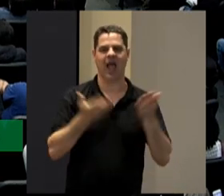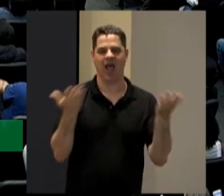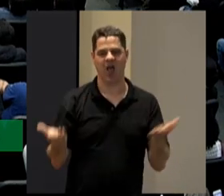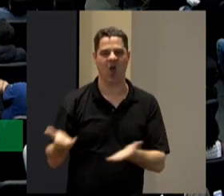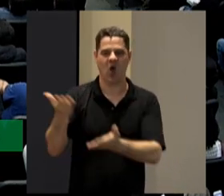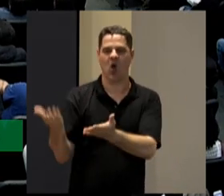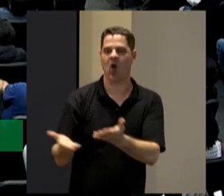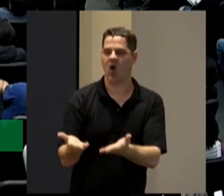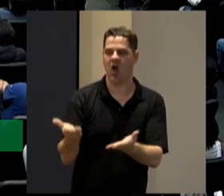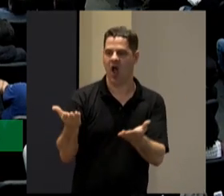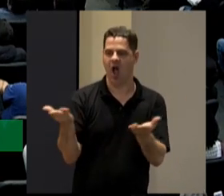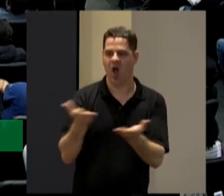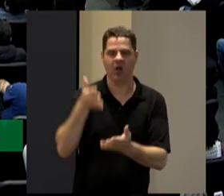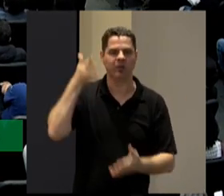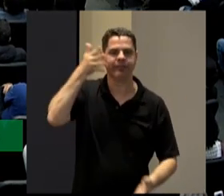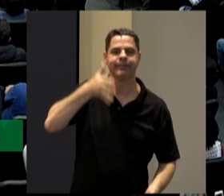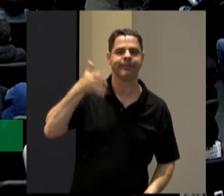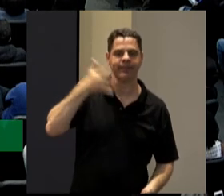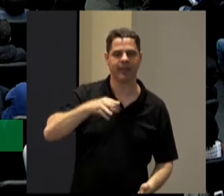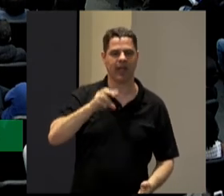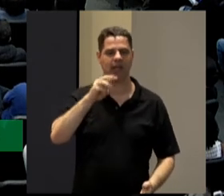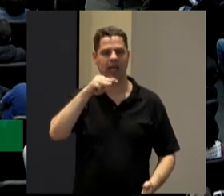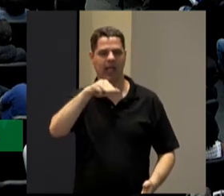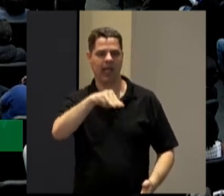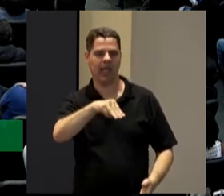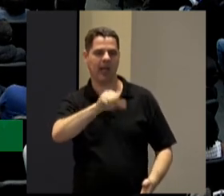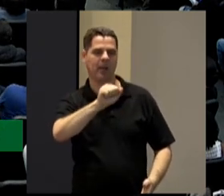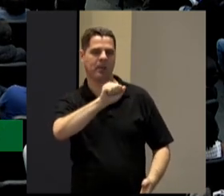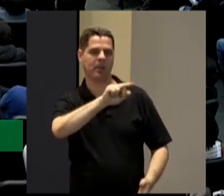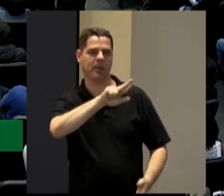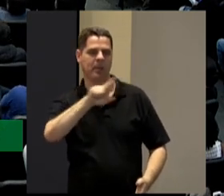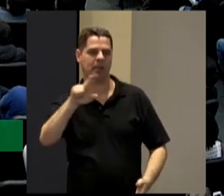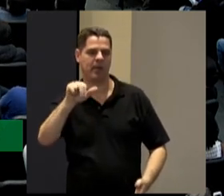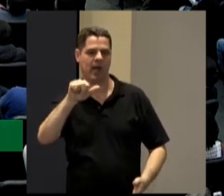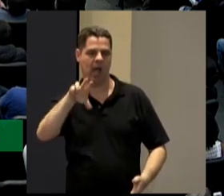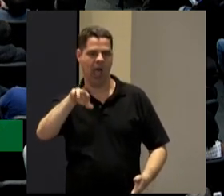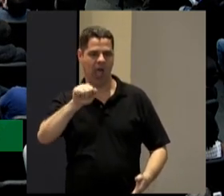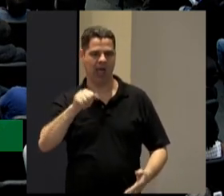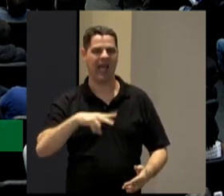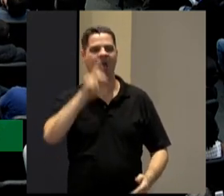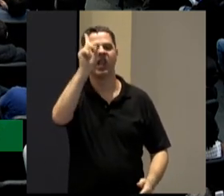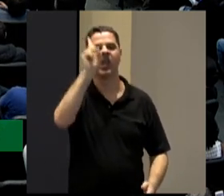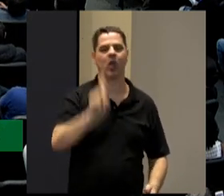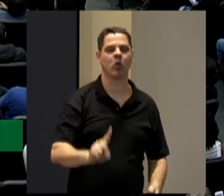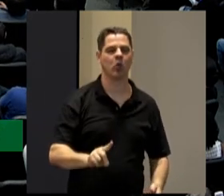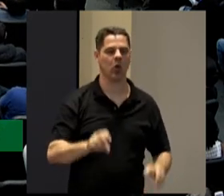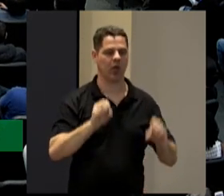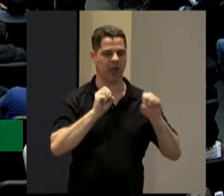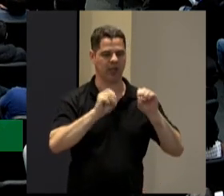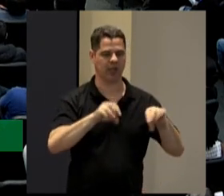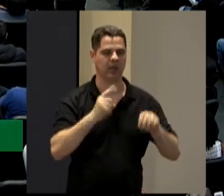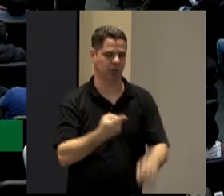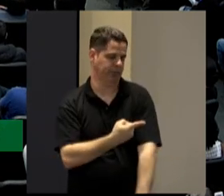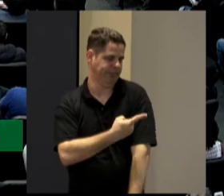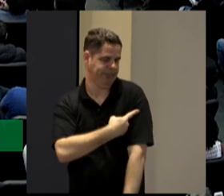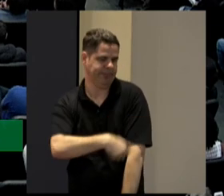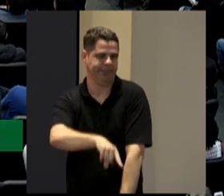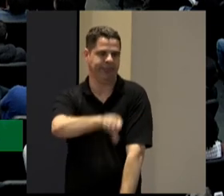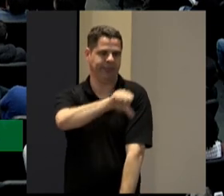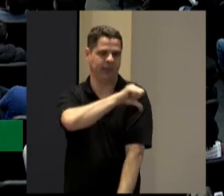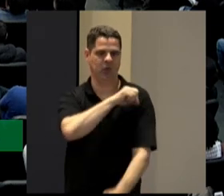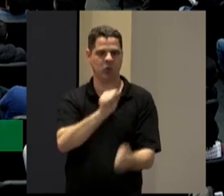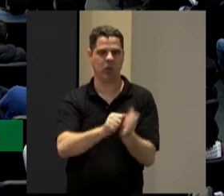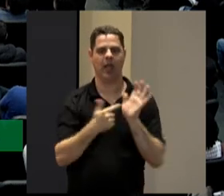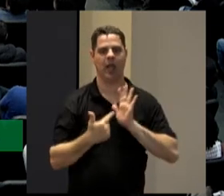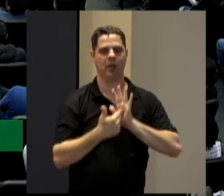Convidamos para o uso da palavra nesse momento a senhora Mahara, que é a diretora do Ensino Fundamental e representante das diretorias da Secretaria